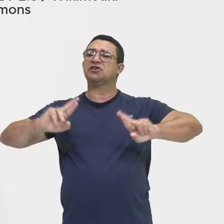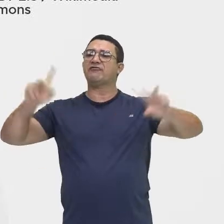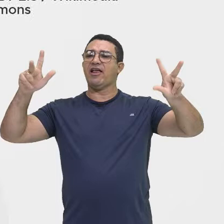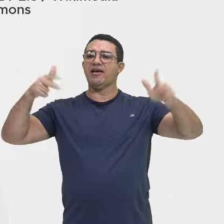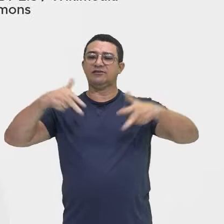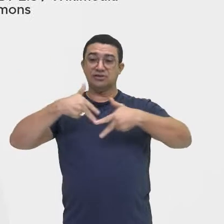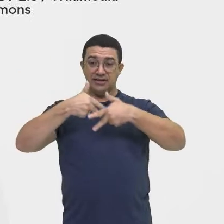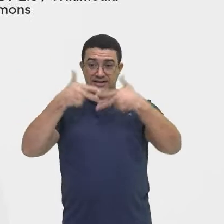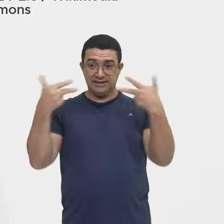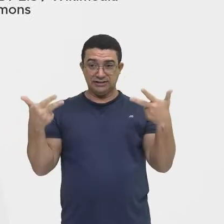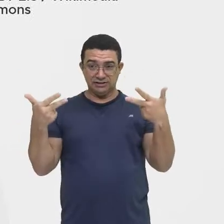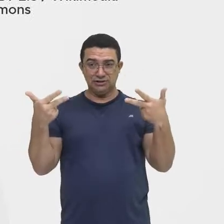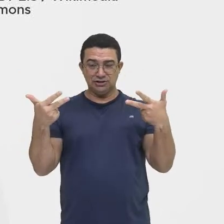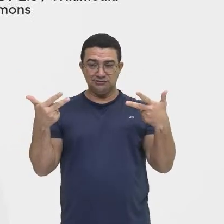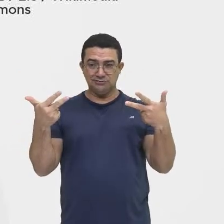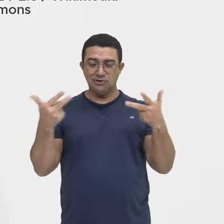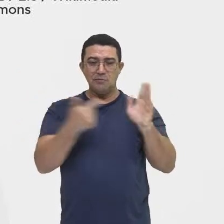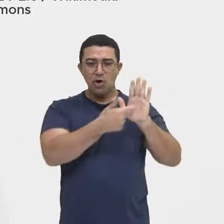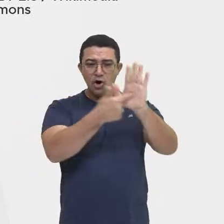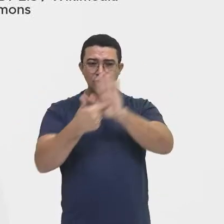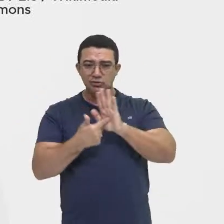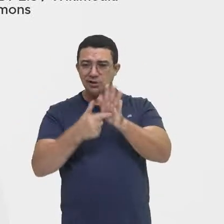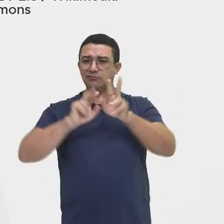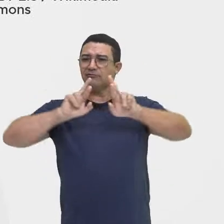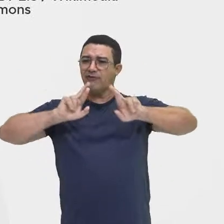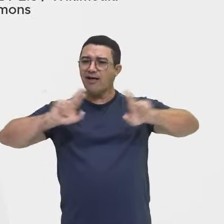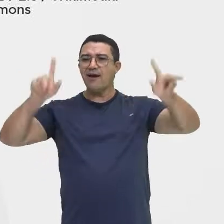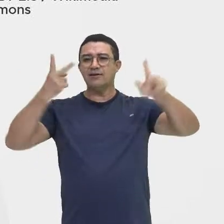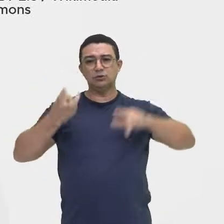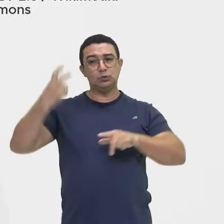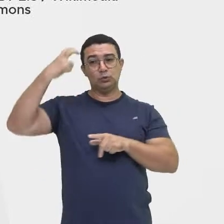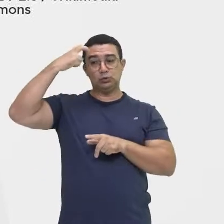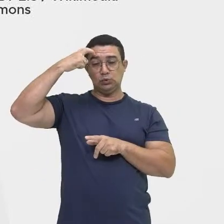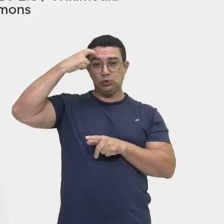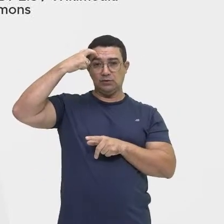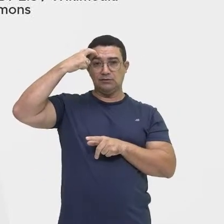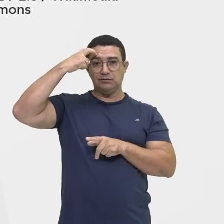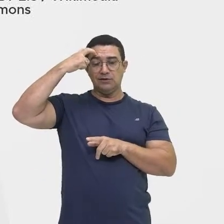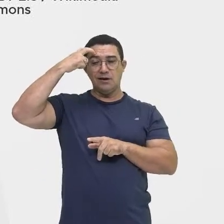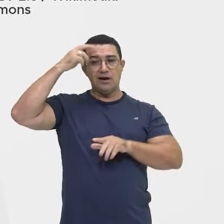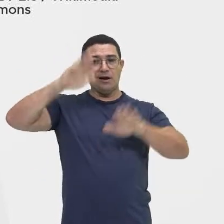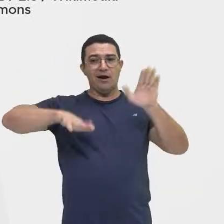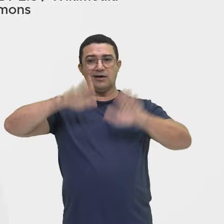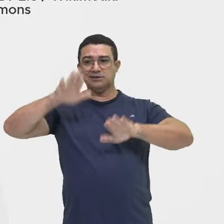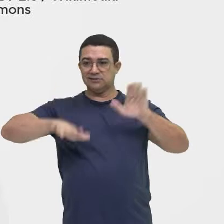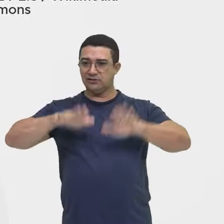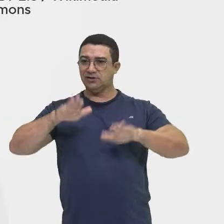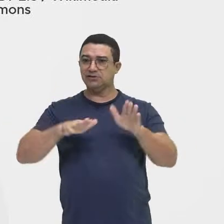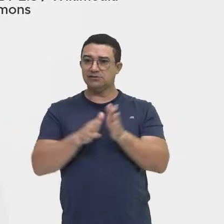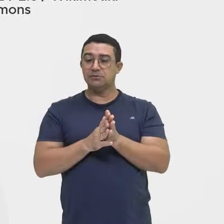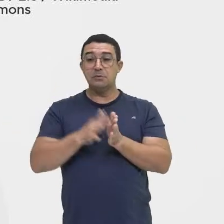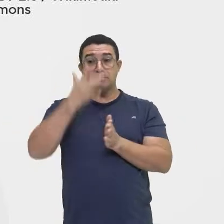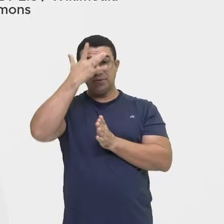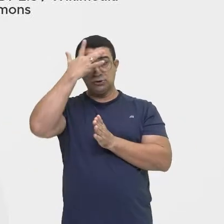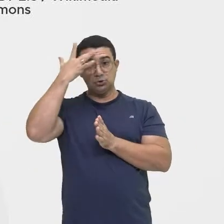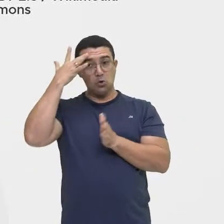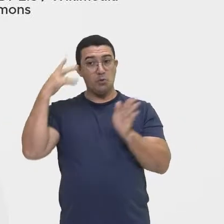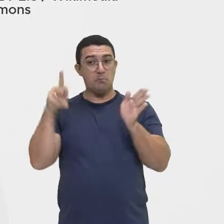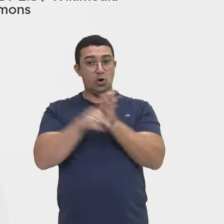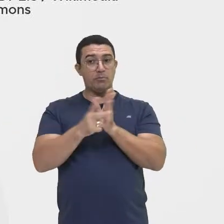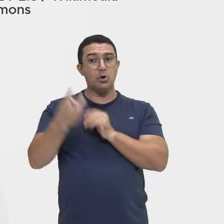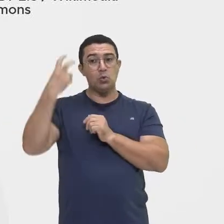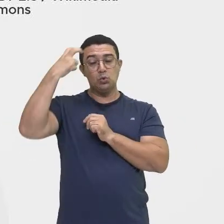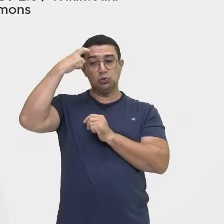vestimentas ou penteados de outras culturas. Assim, exclui seus próprios indivíduos pertencentes àquela cultura e que